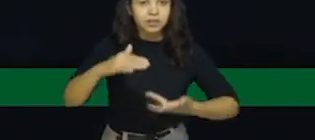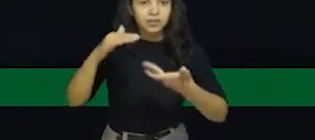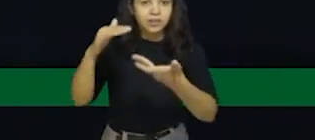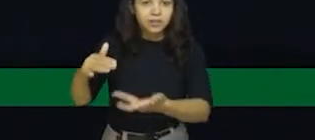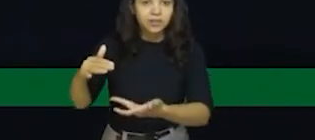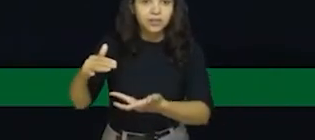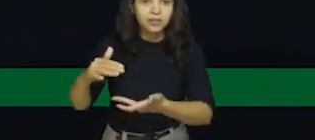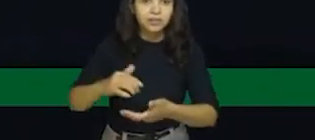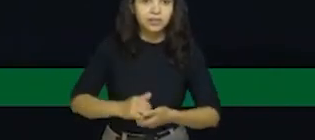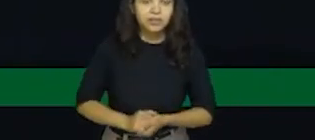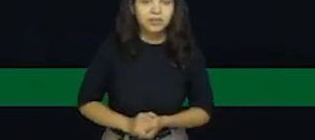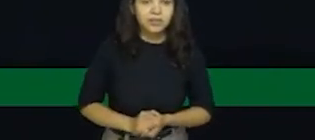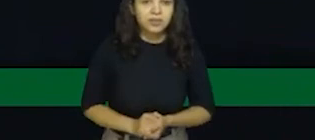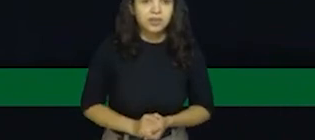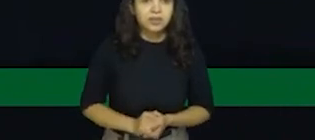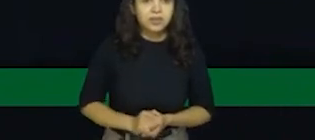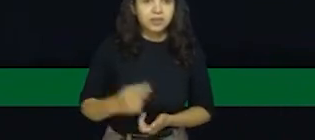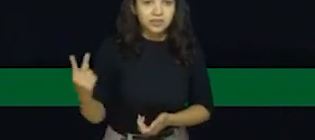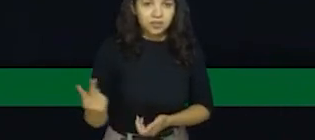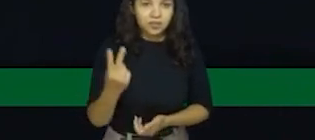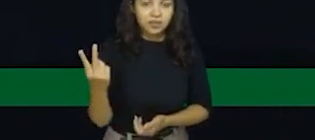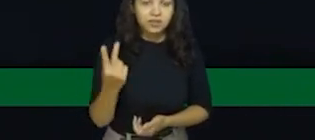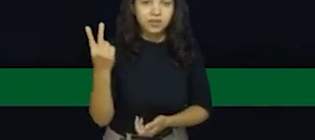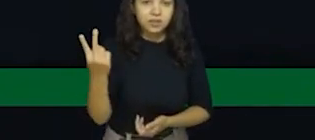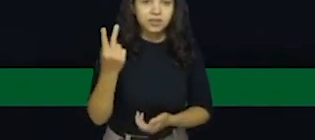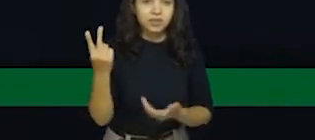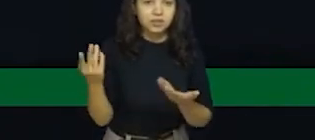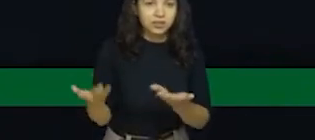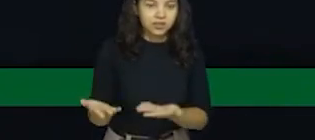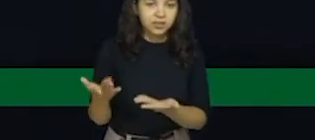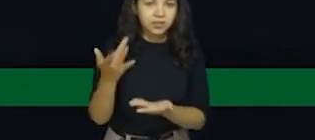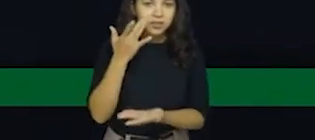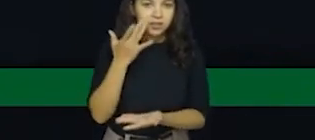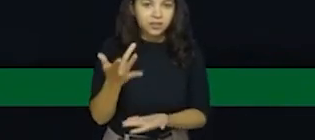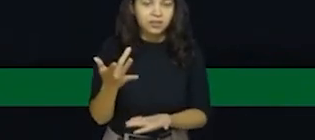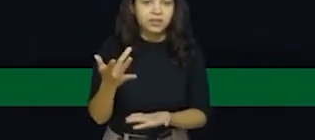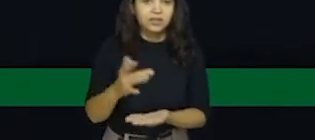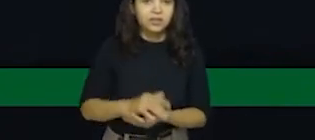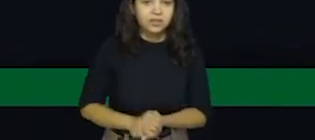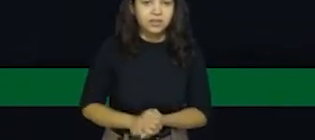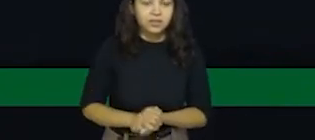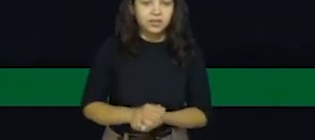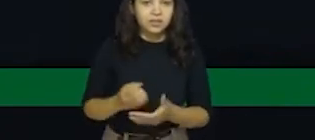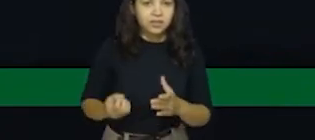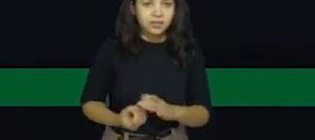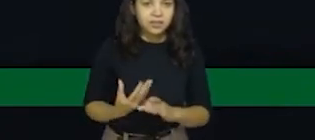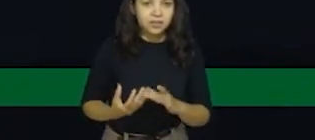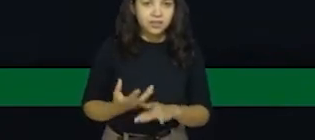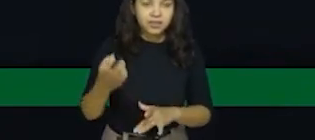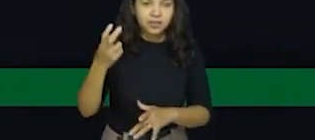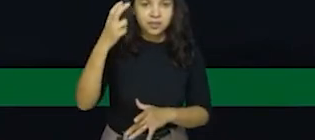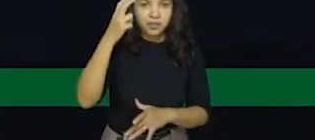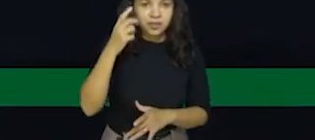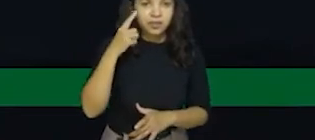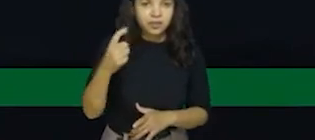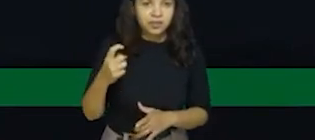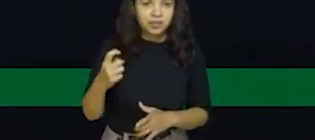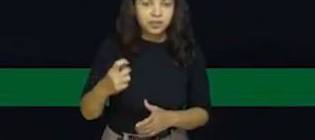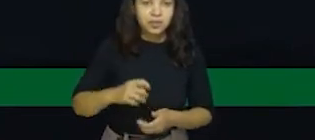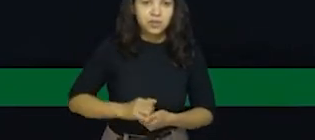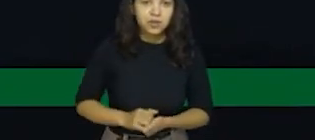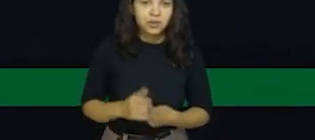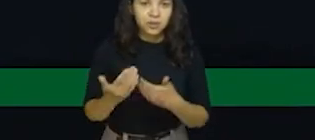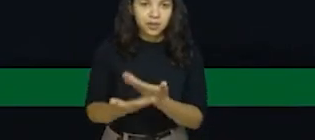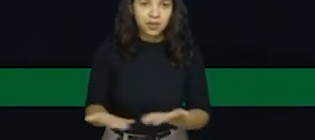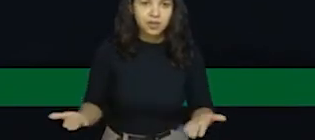para agregar valor a essa joia rara que nós temos e que tem despertado o interesse, mas que a gente possa enviar